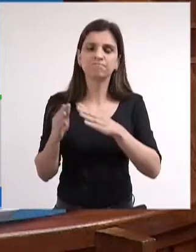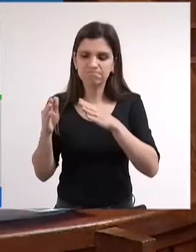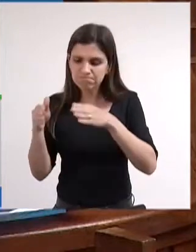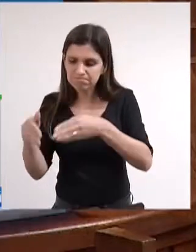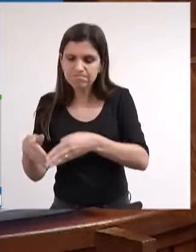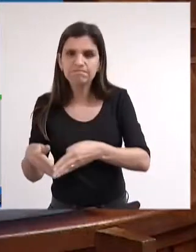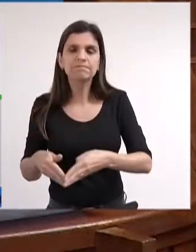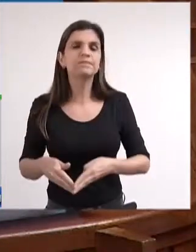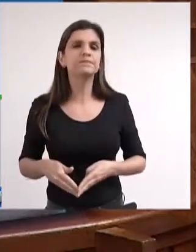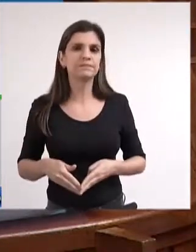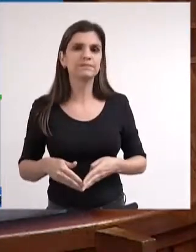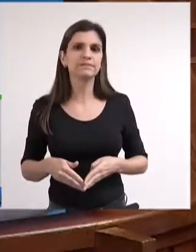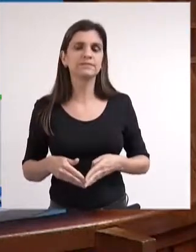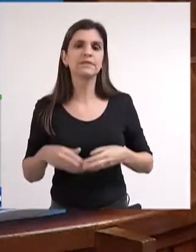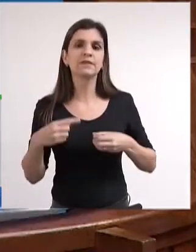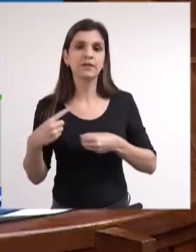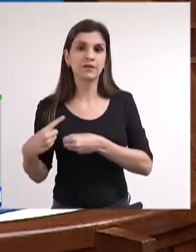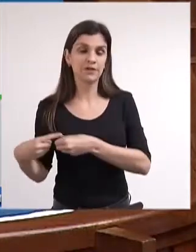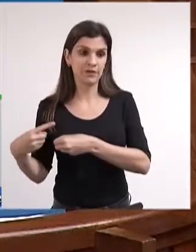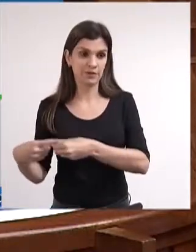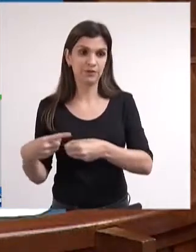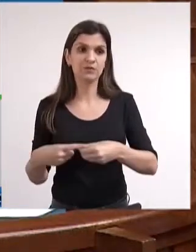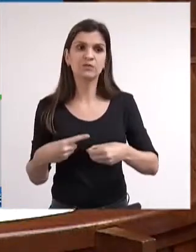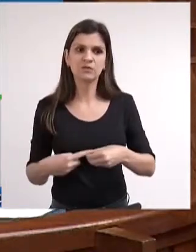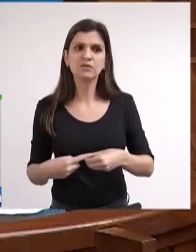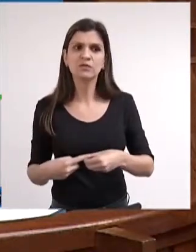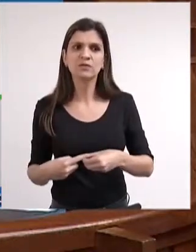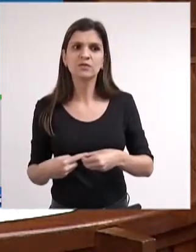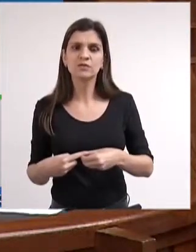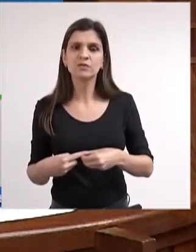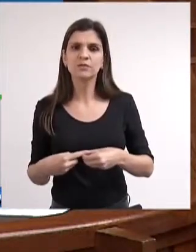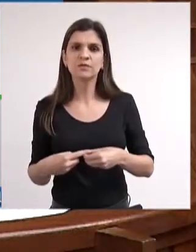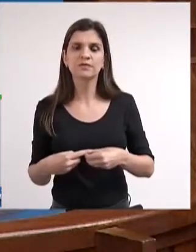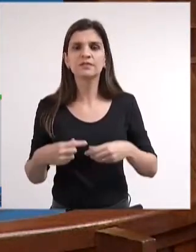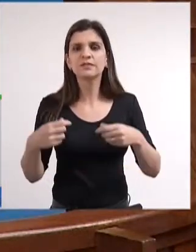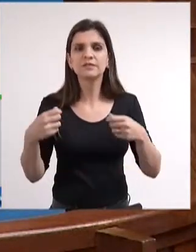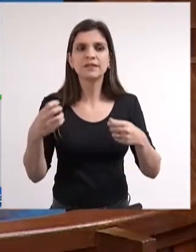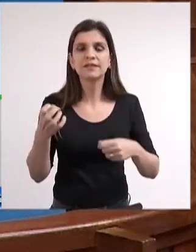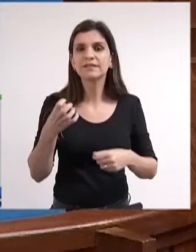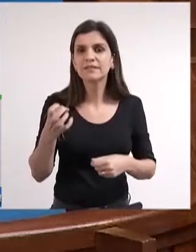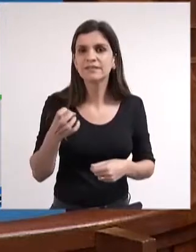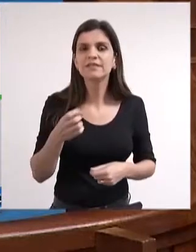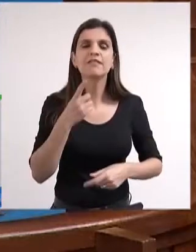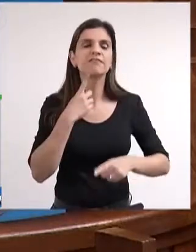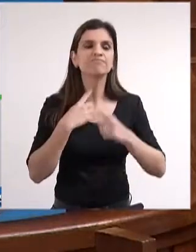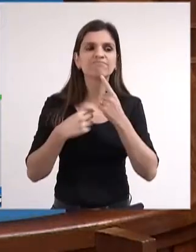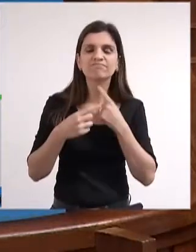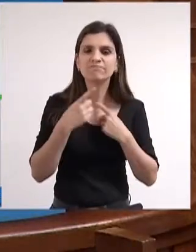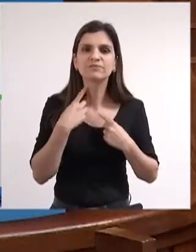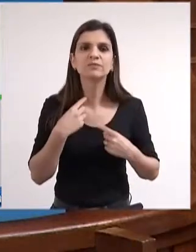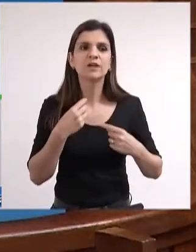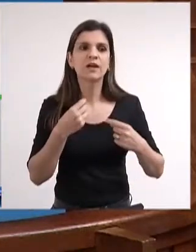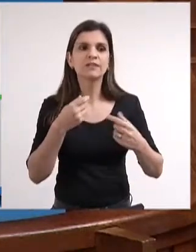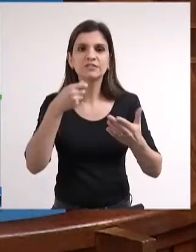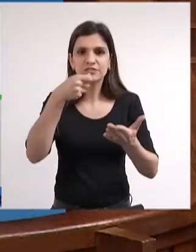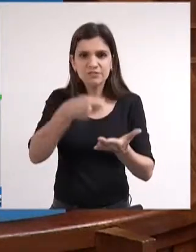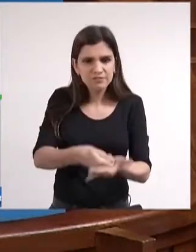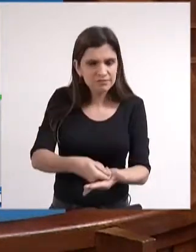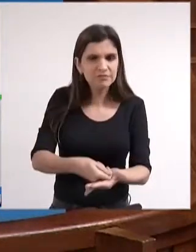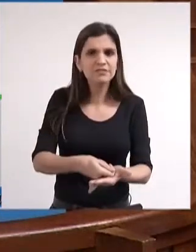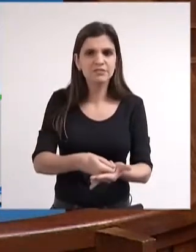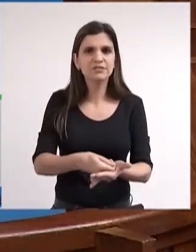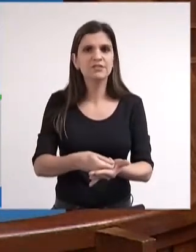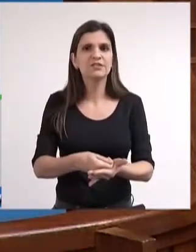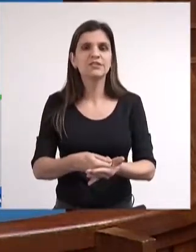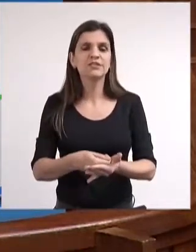que o município e os empresários que aqui queiram investir tenham realmente essa oportunidade. O projeto